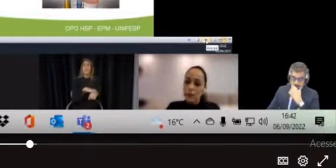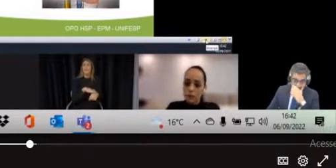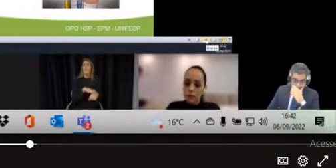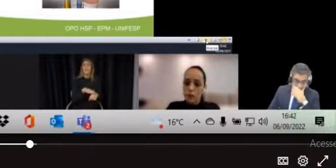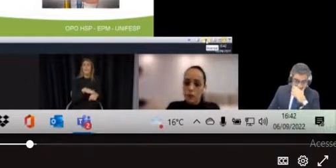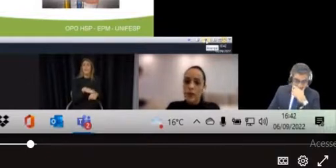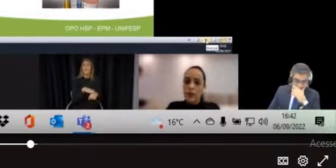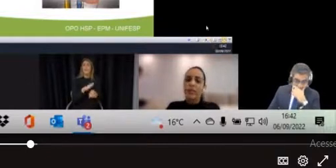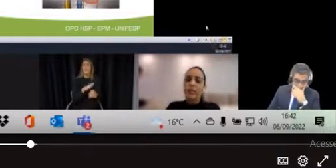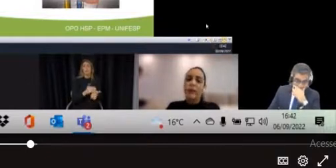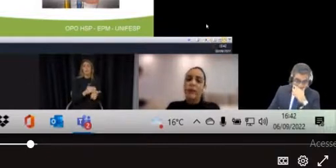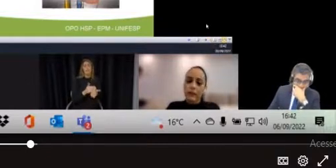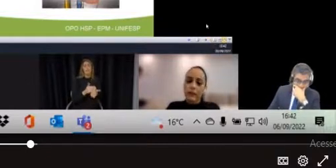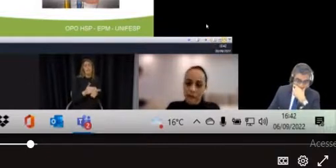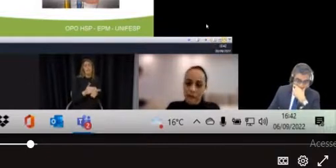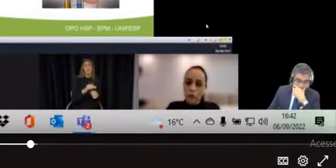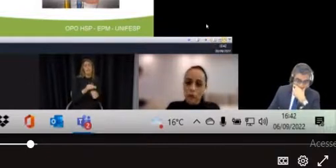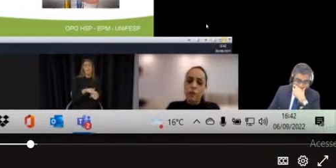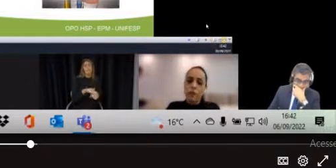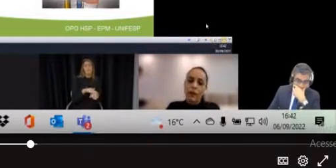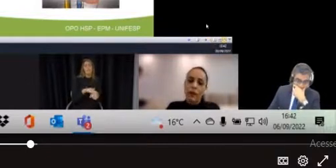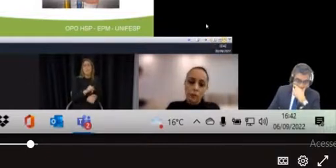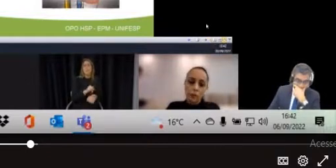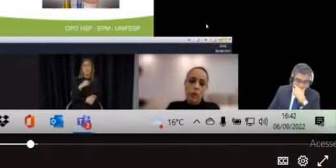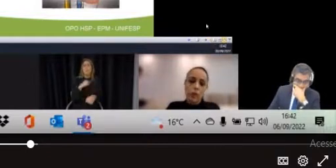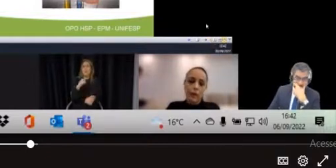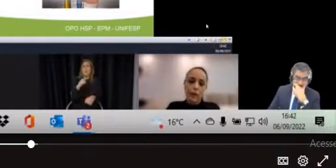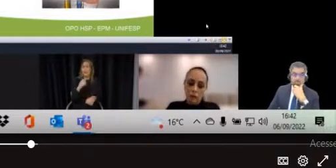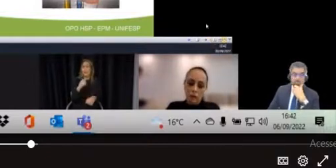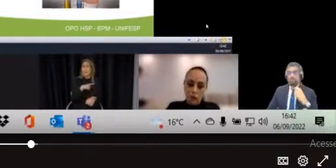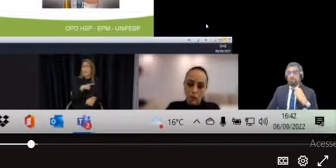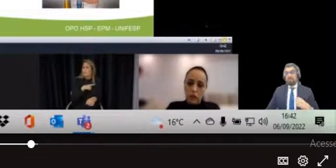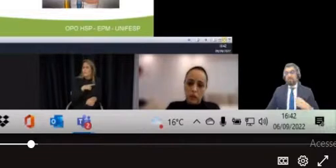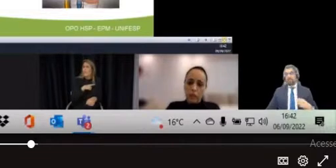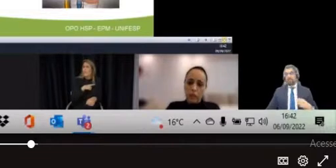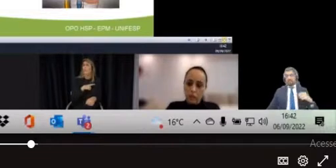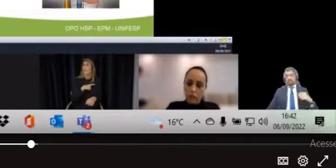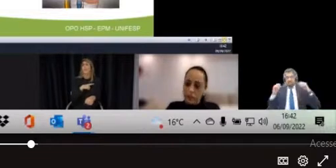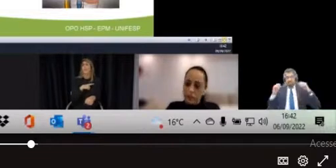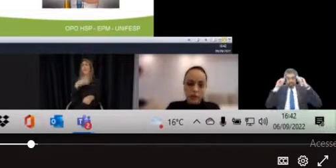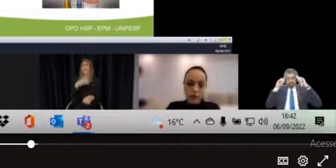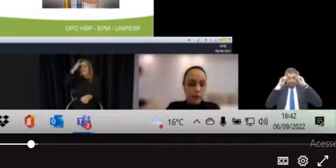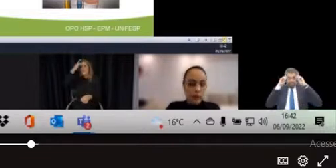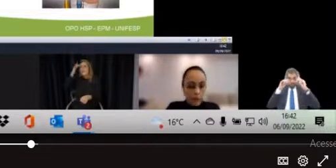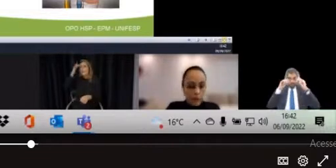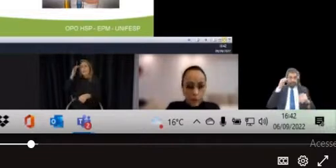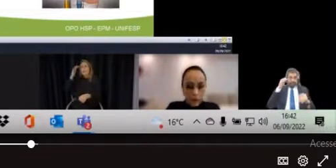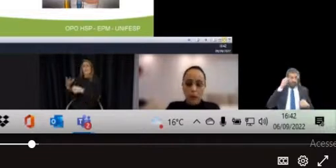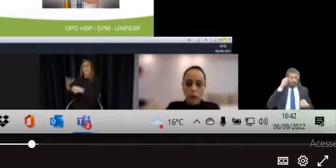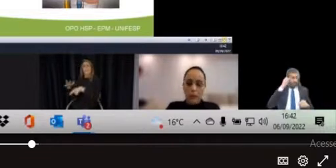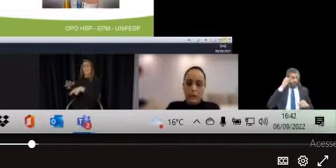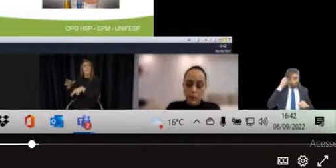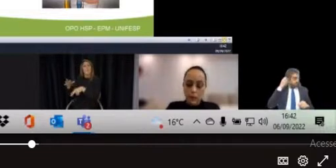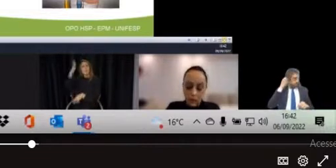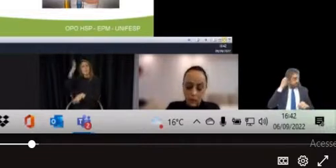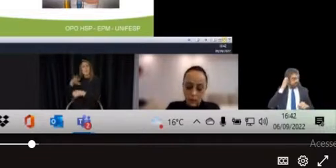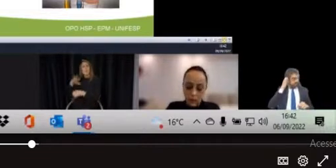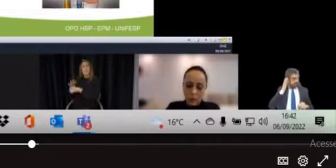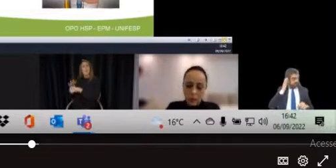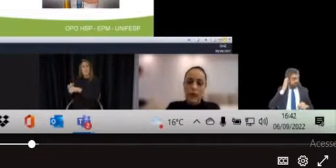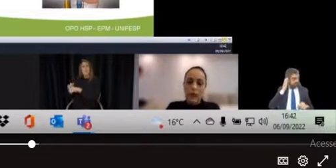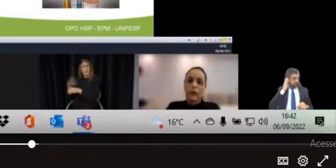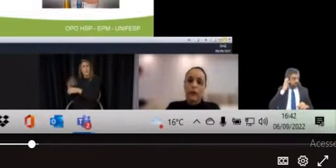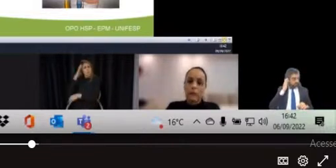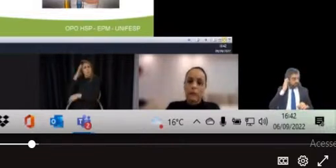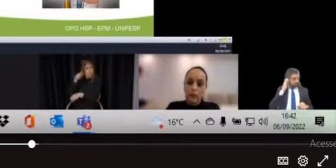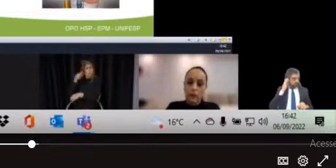quais são as dúvidas, o que a família entendeu sobre o caso do seu parente. Porque se a família não entendeu que o paciente está em